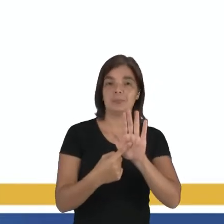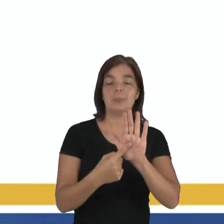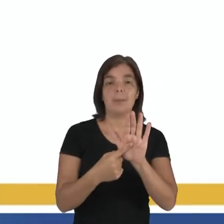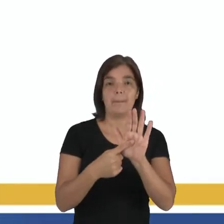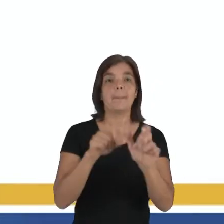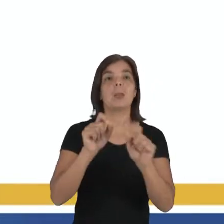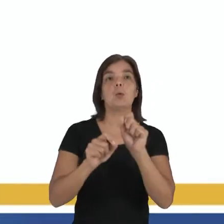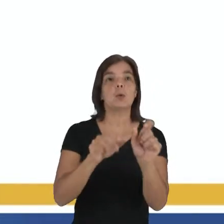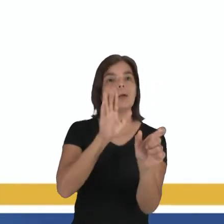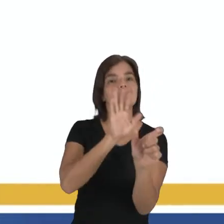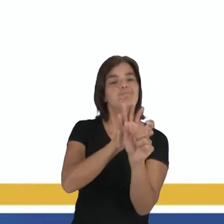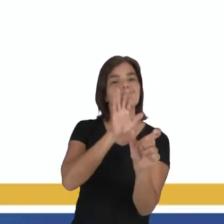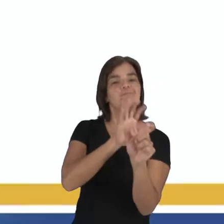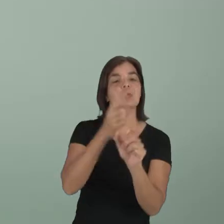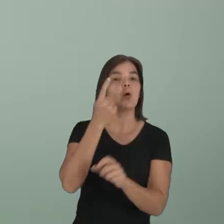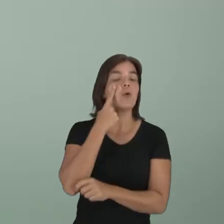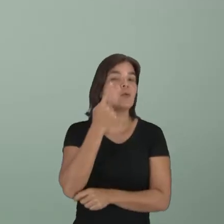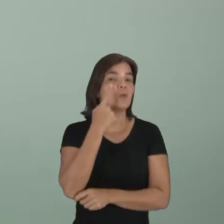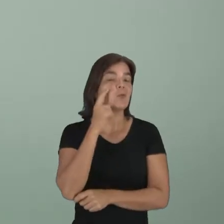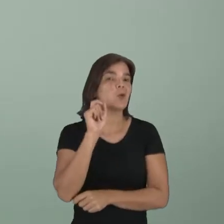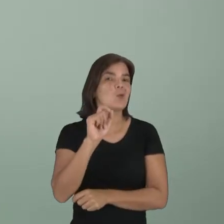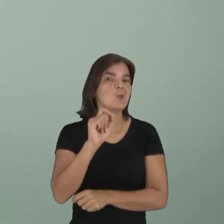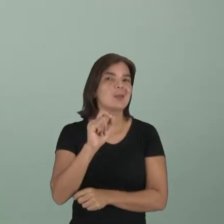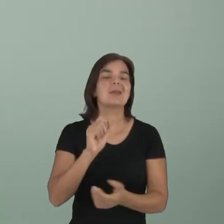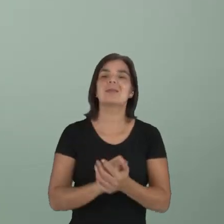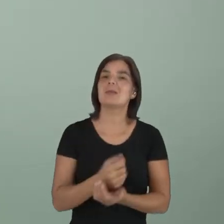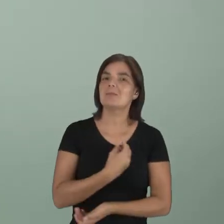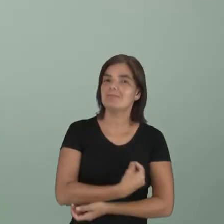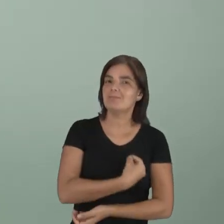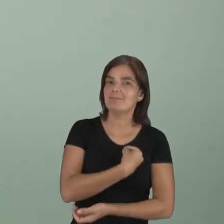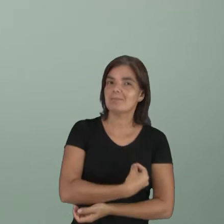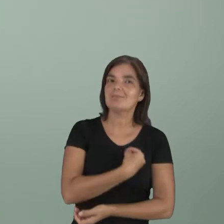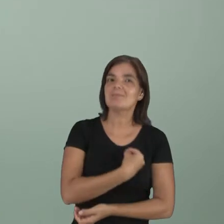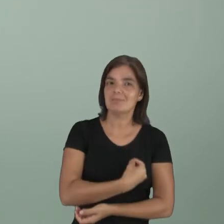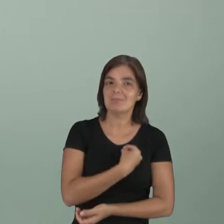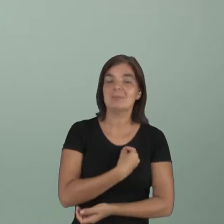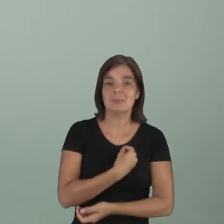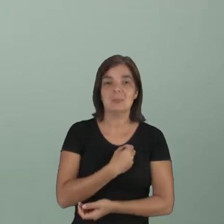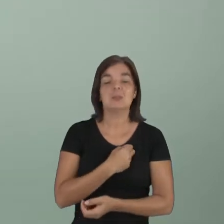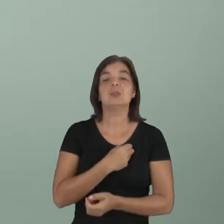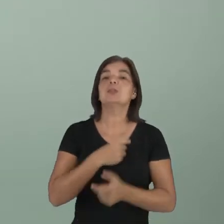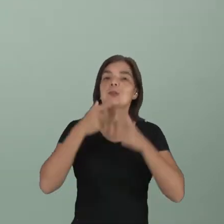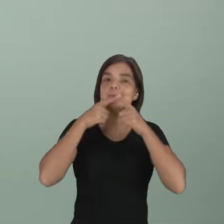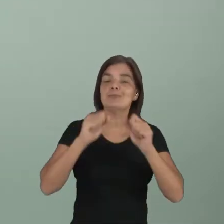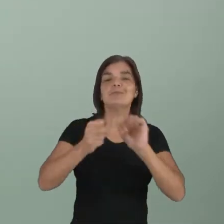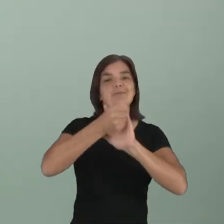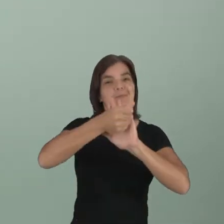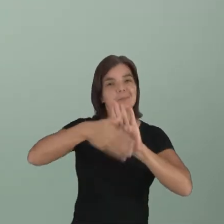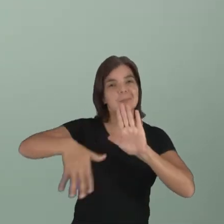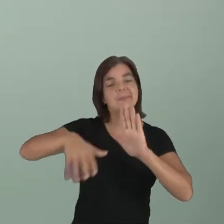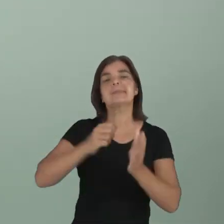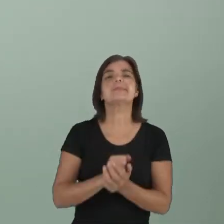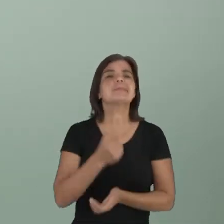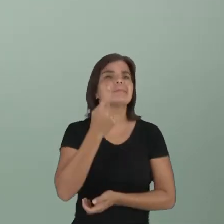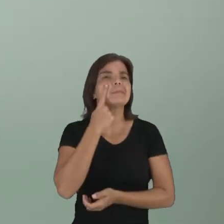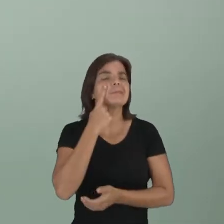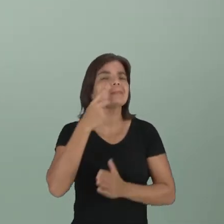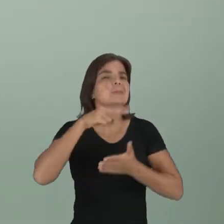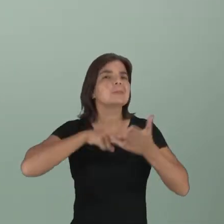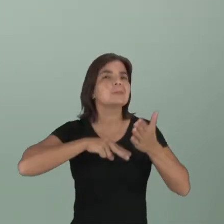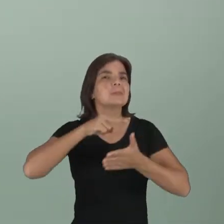sentido conotativo que você vai verificar maior presença de figuras de linguagem. Vamos